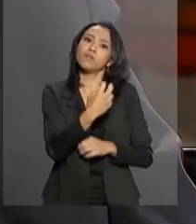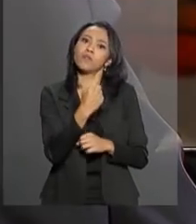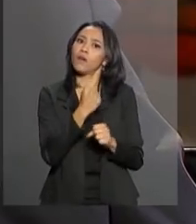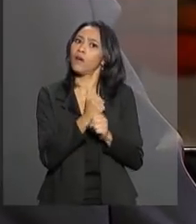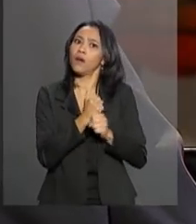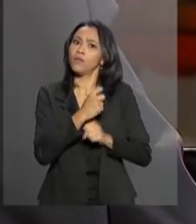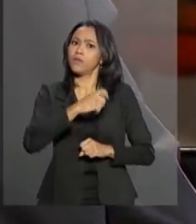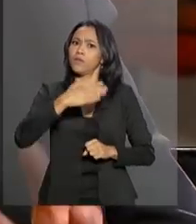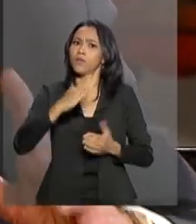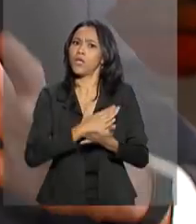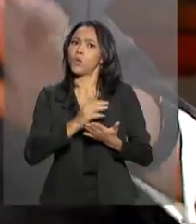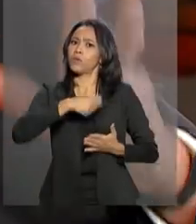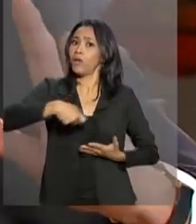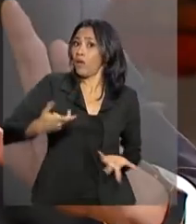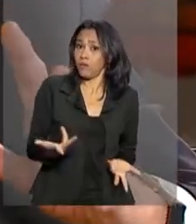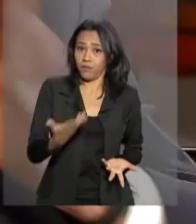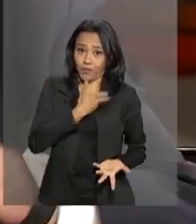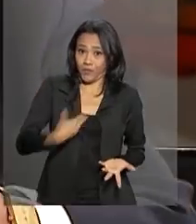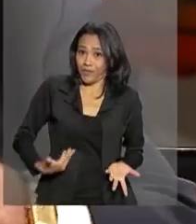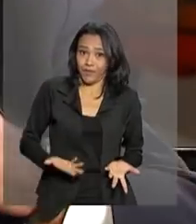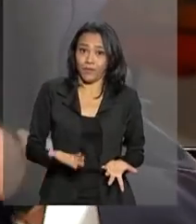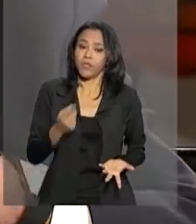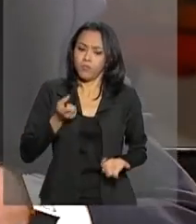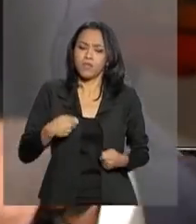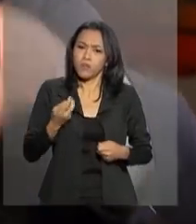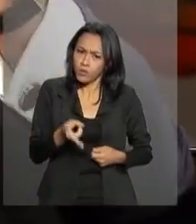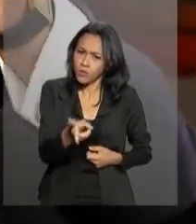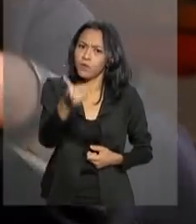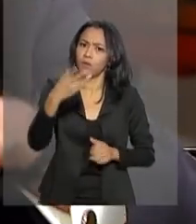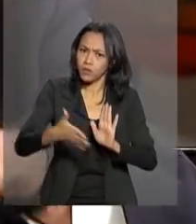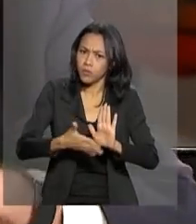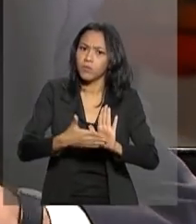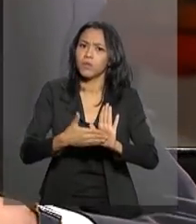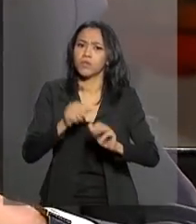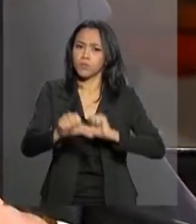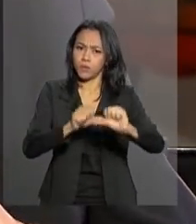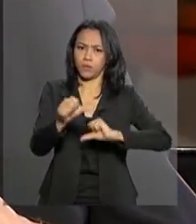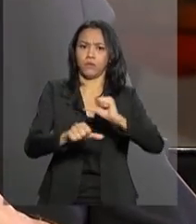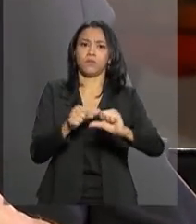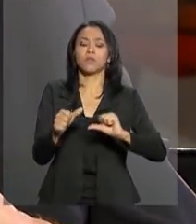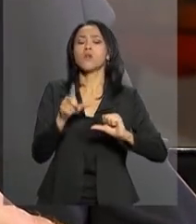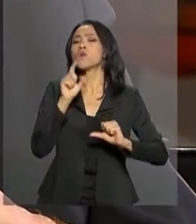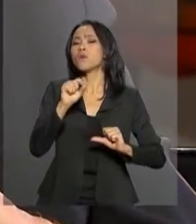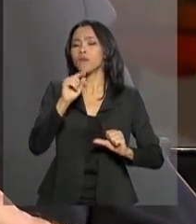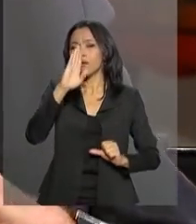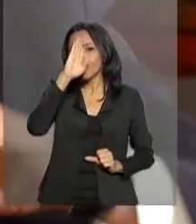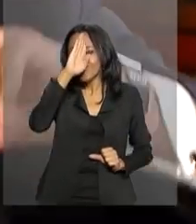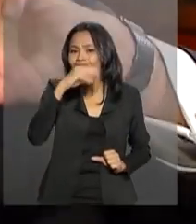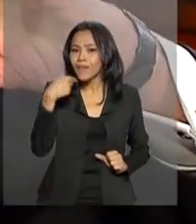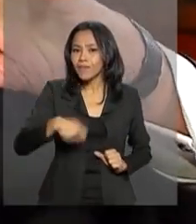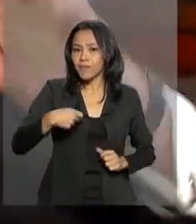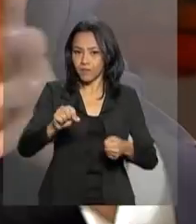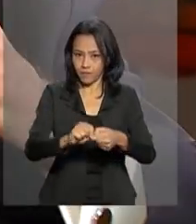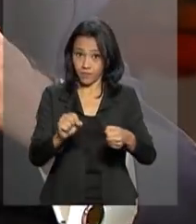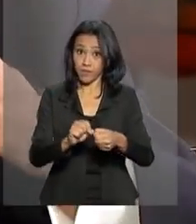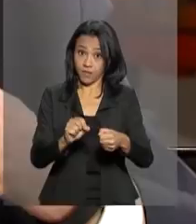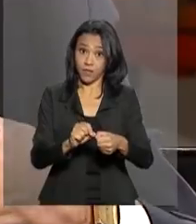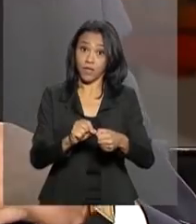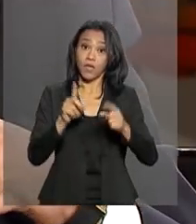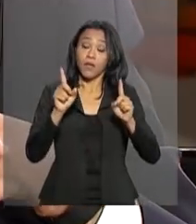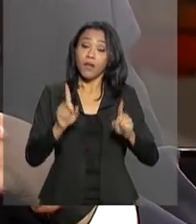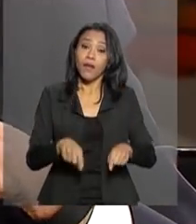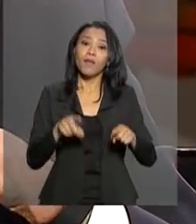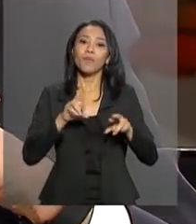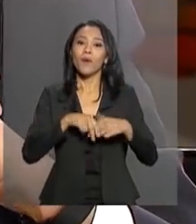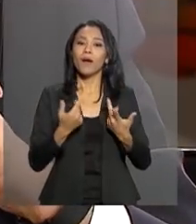2 anos e alguns meses, né? Então, o que é preciso? Precisa continuar com a reforma. Qual é a reforma essencial que deve ser feita e, por força de uma